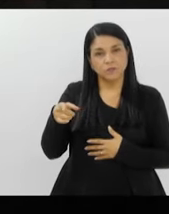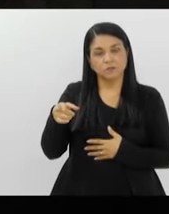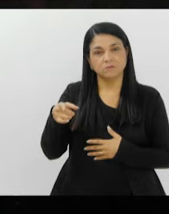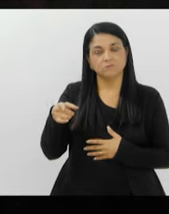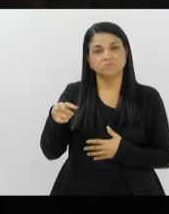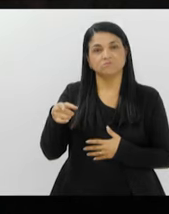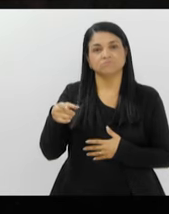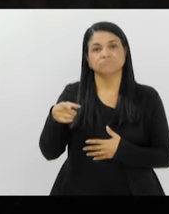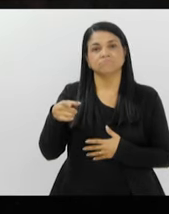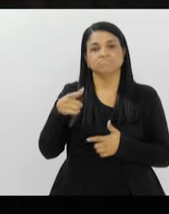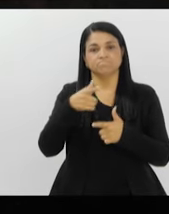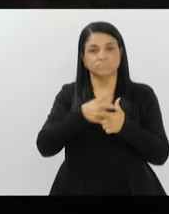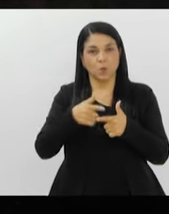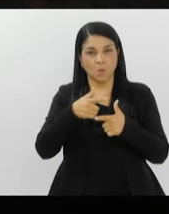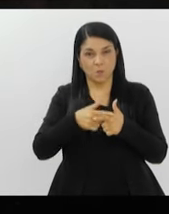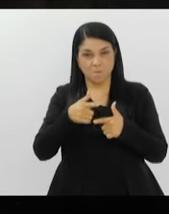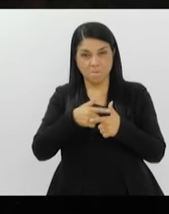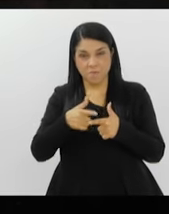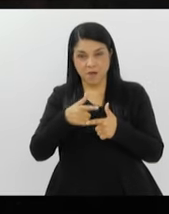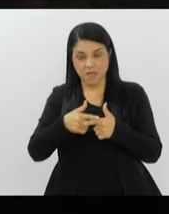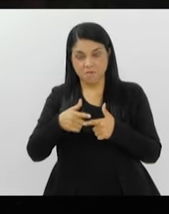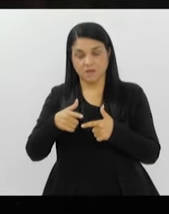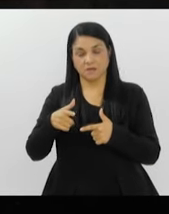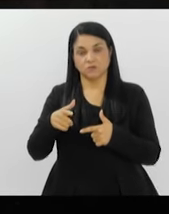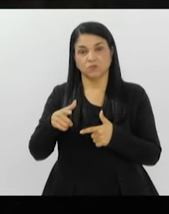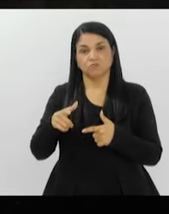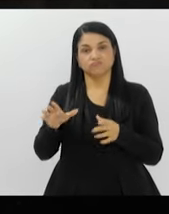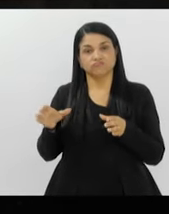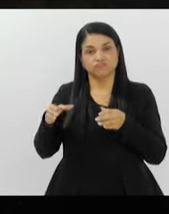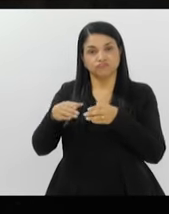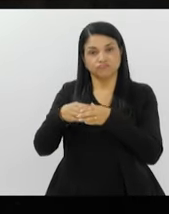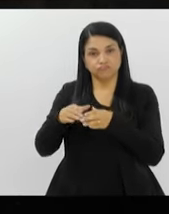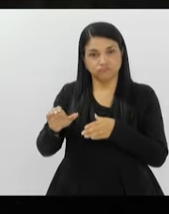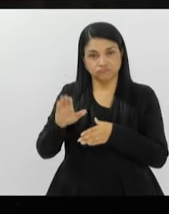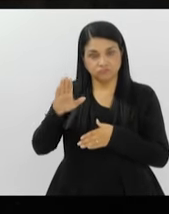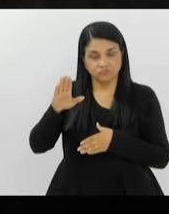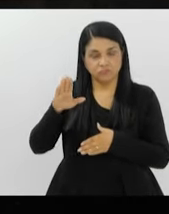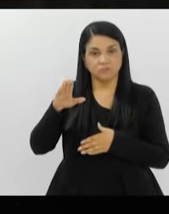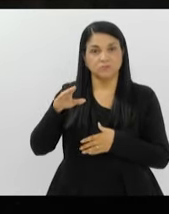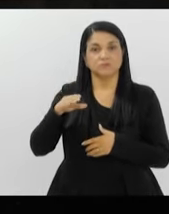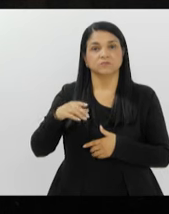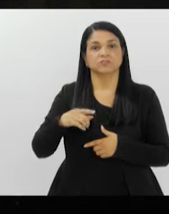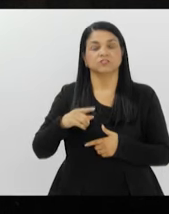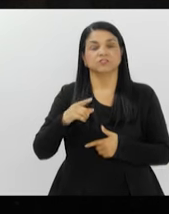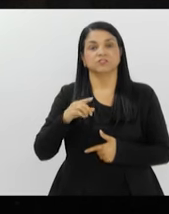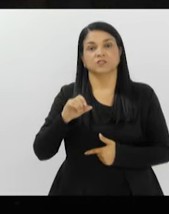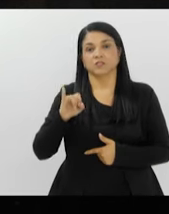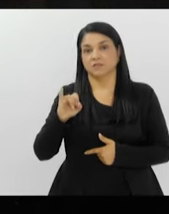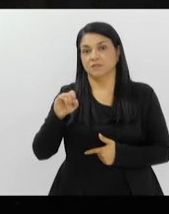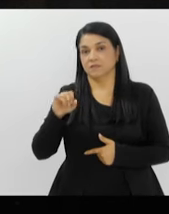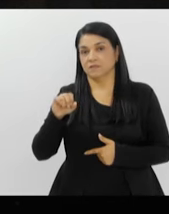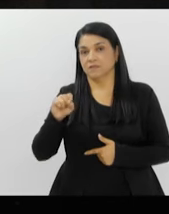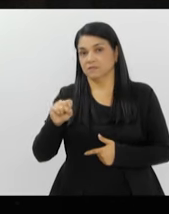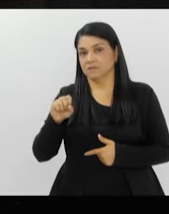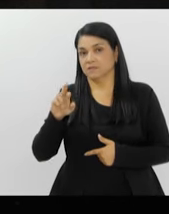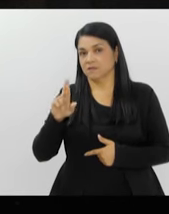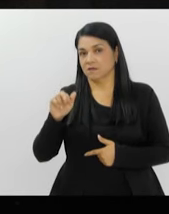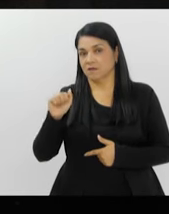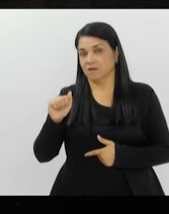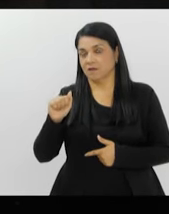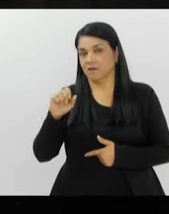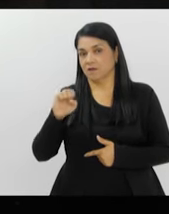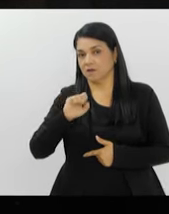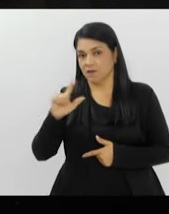de Israel a polícia militar recuou alegando que não